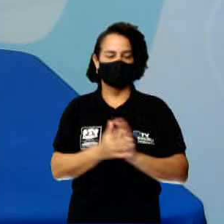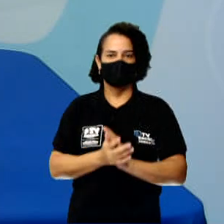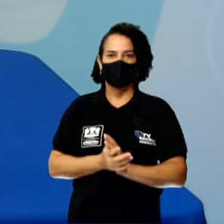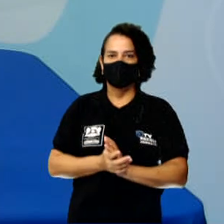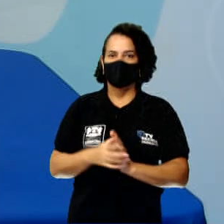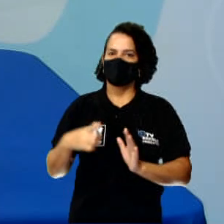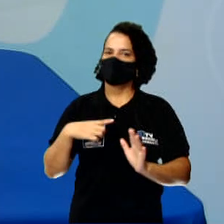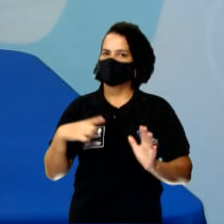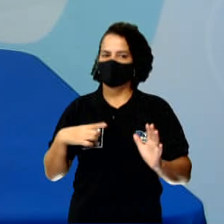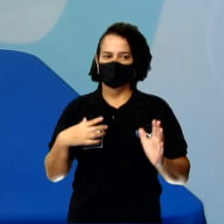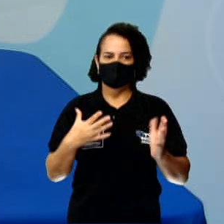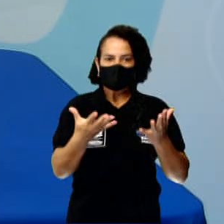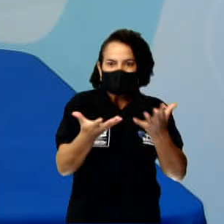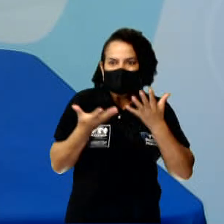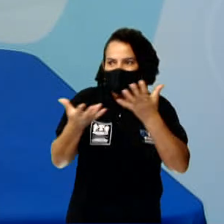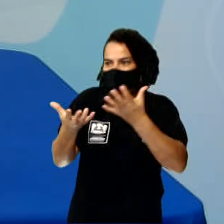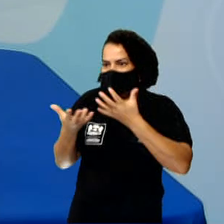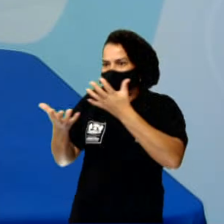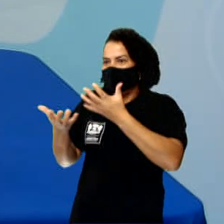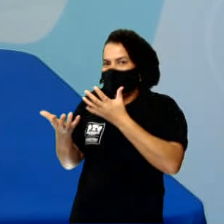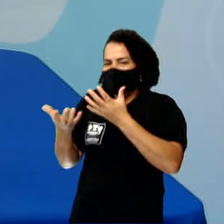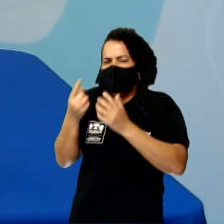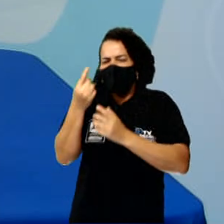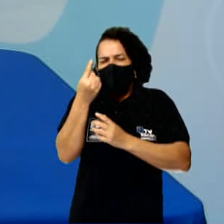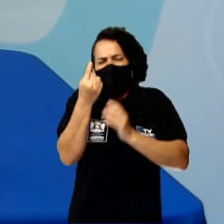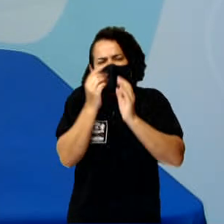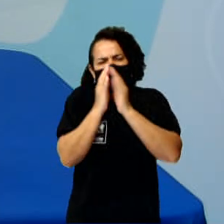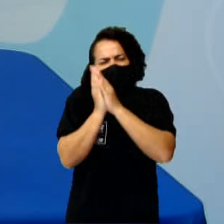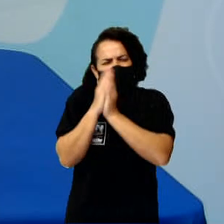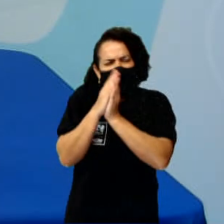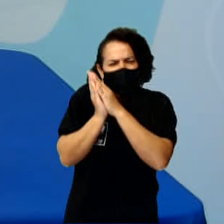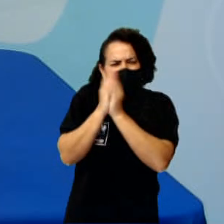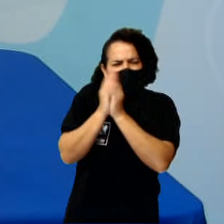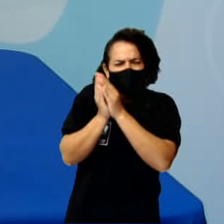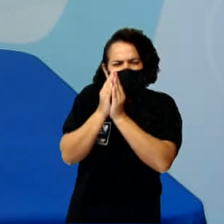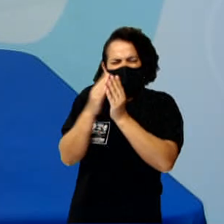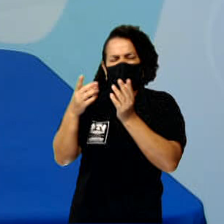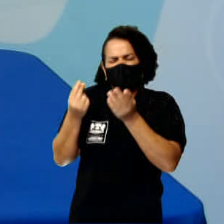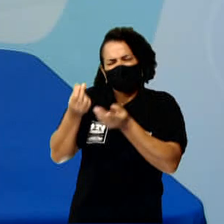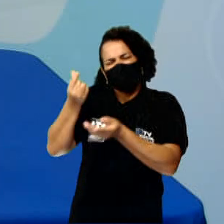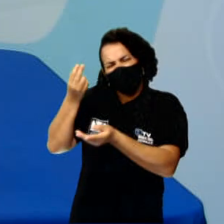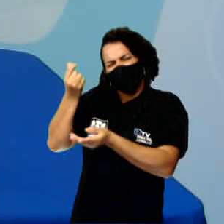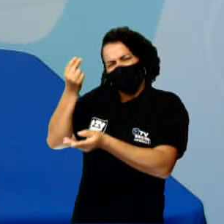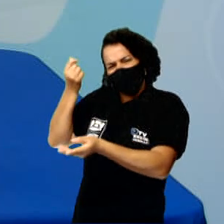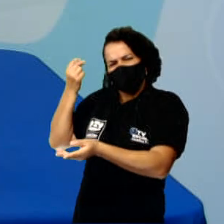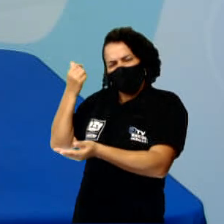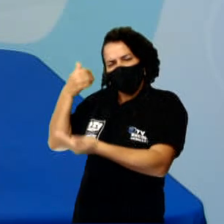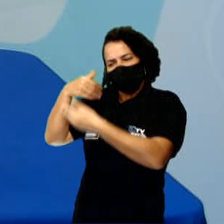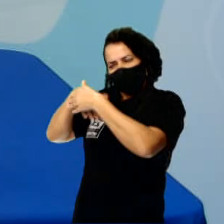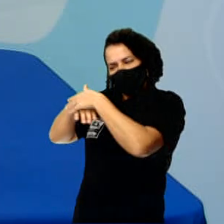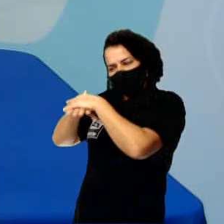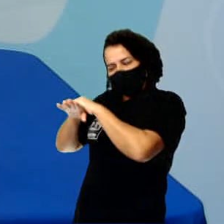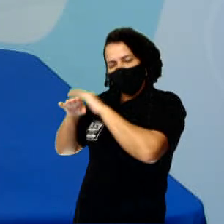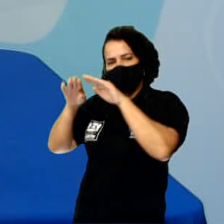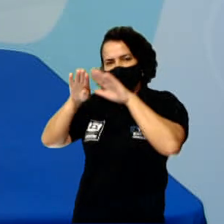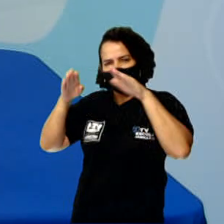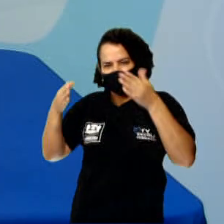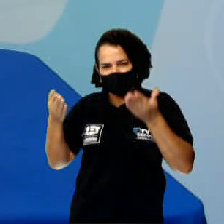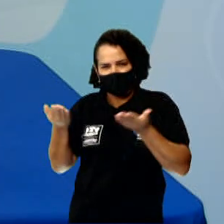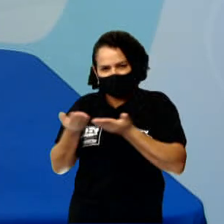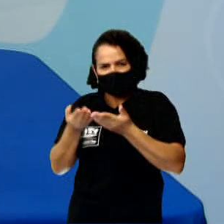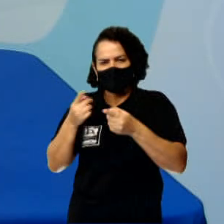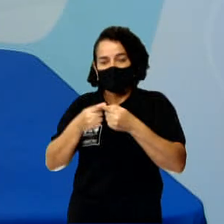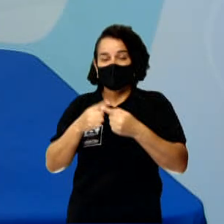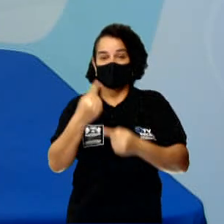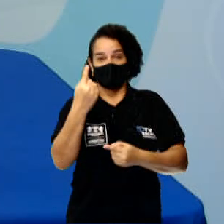Uma pequena boneca que por muito tempo, né, tinha ficado escondida numa caixinha, porque era de uma